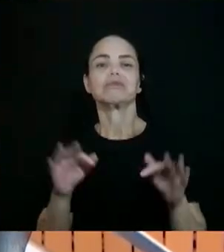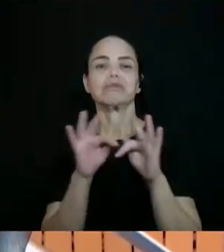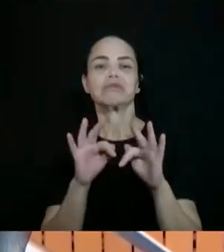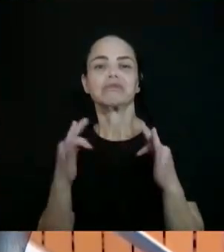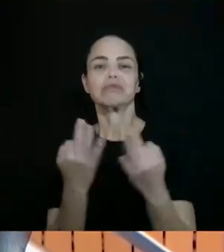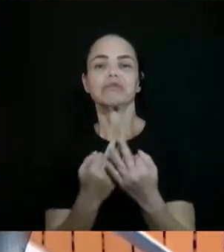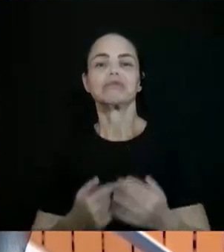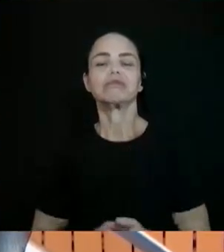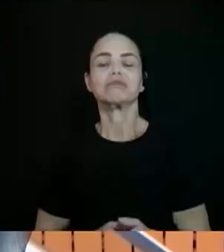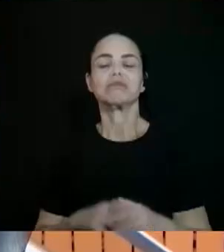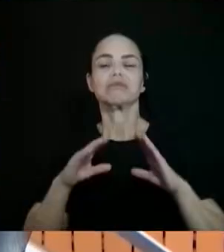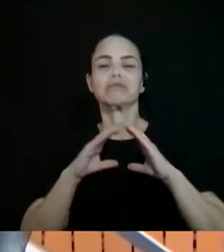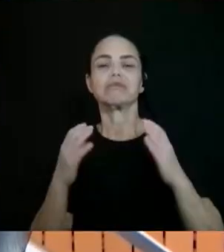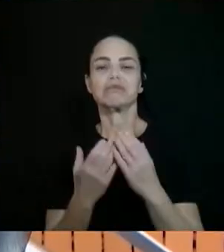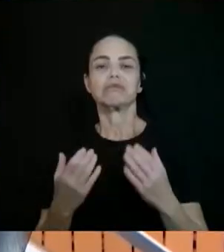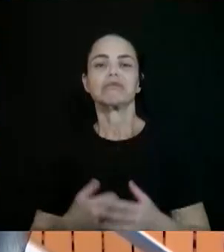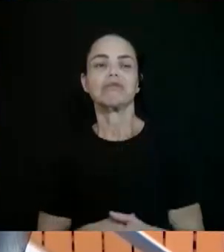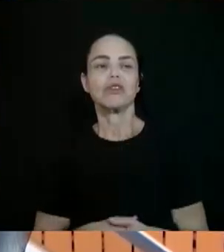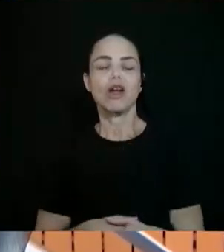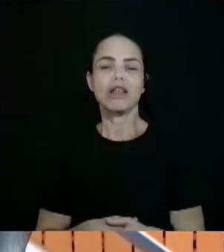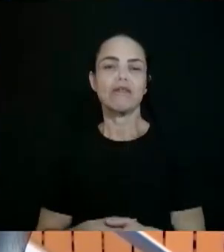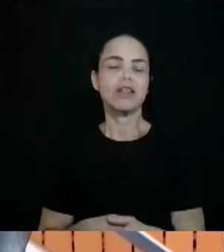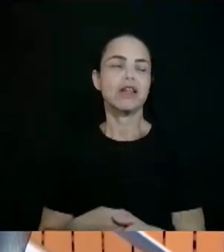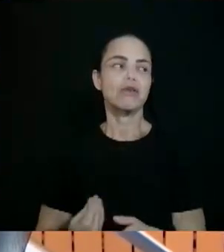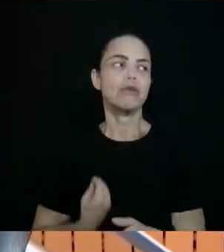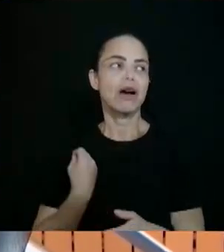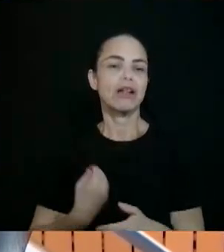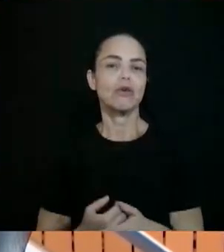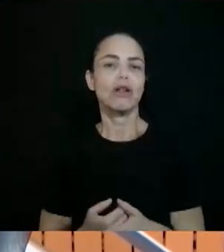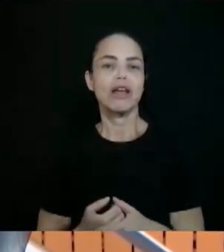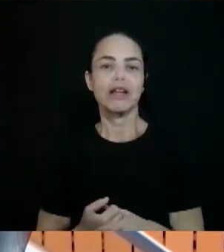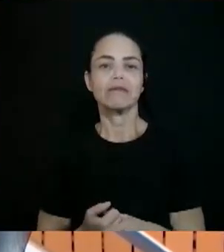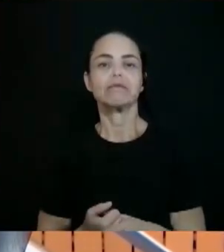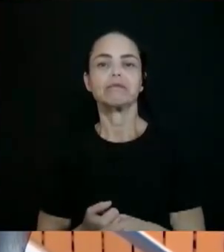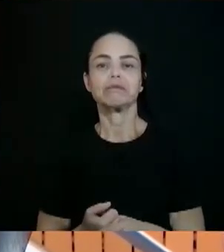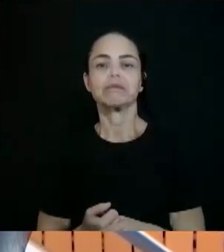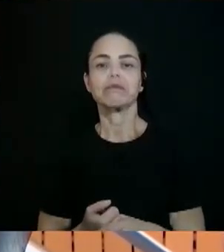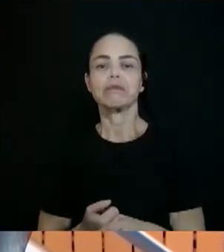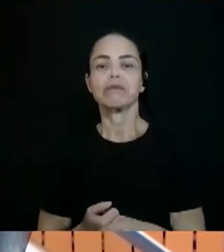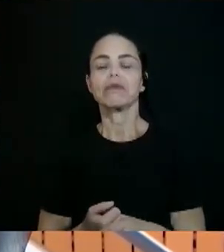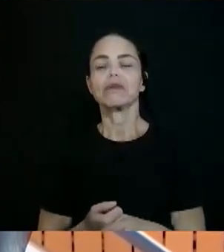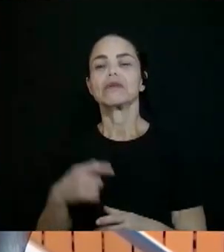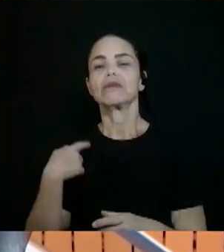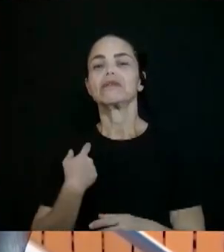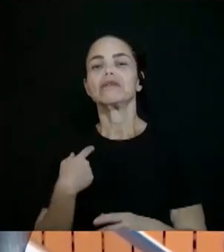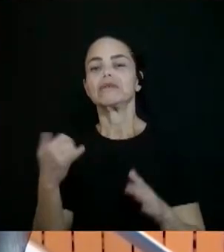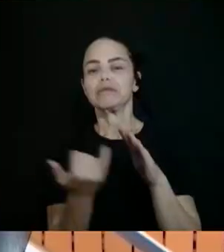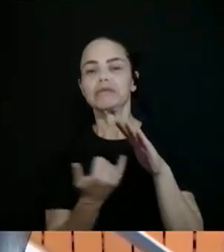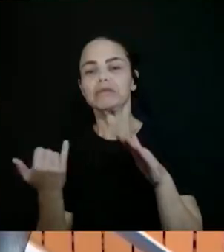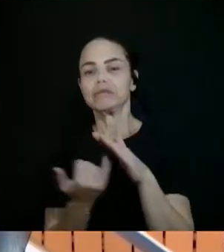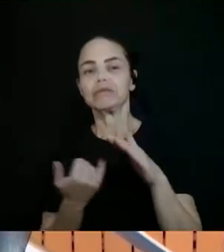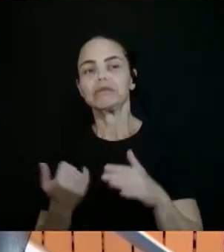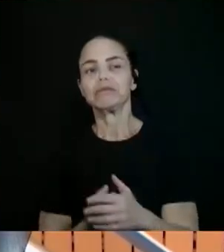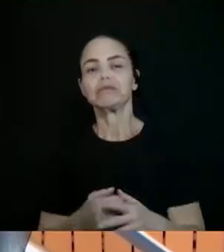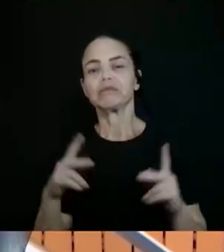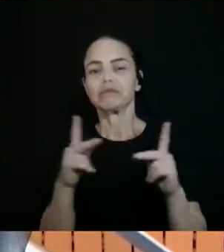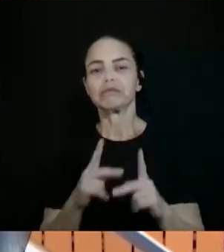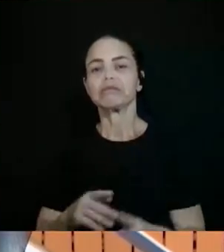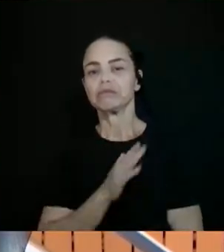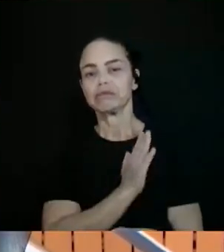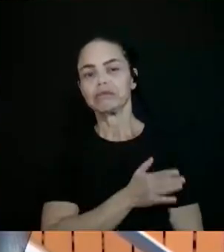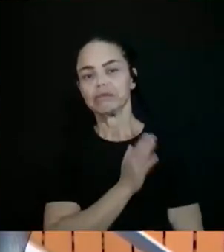comunidades, paz entre as diferentes religiões, culturas, nas instituições, paz no coração humano.